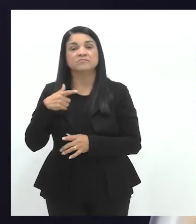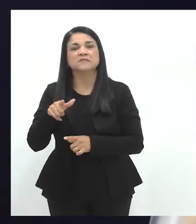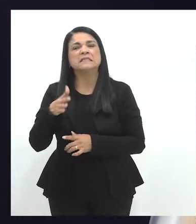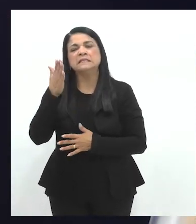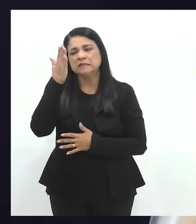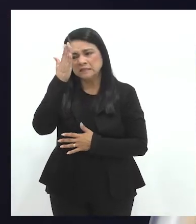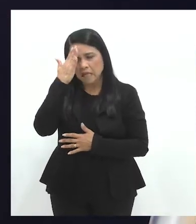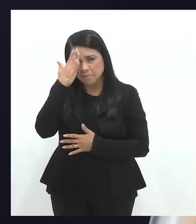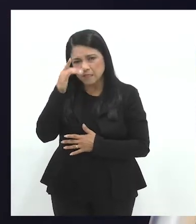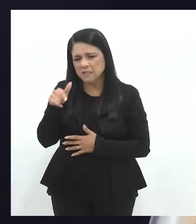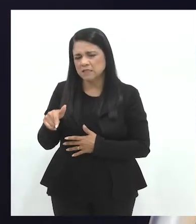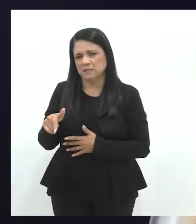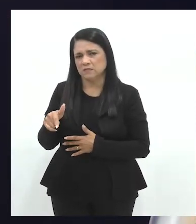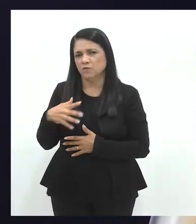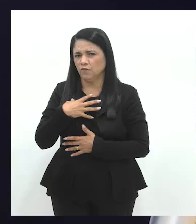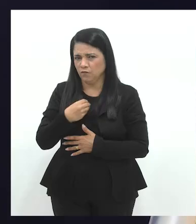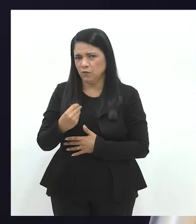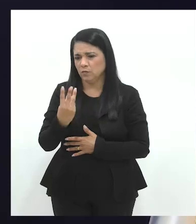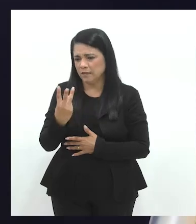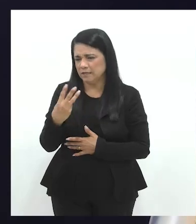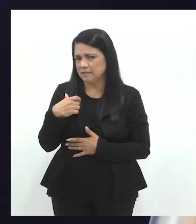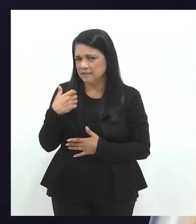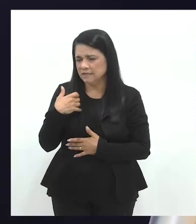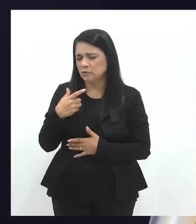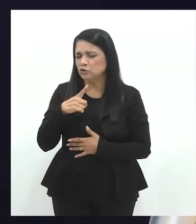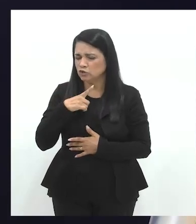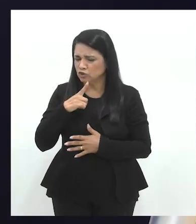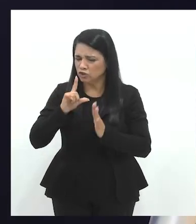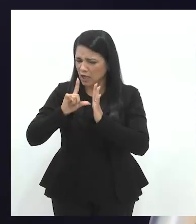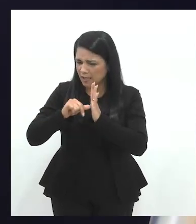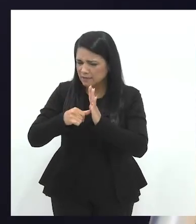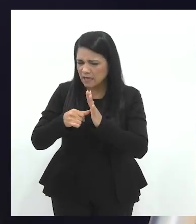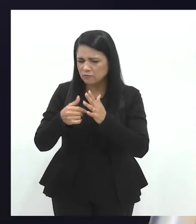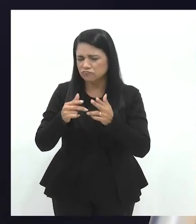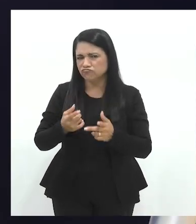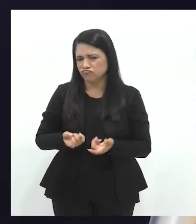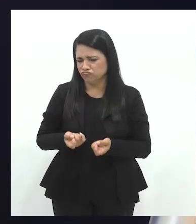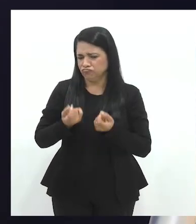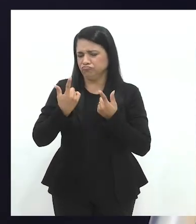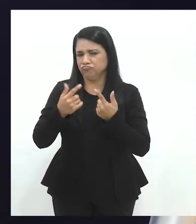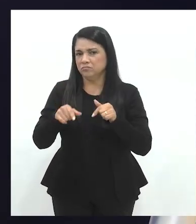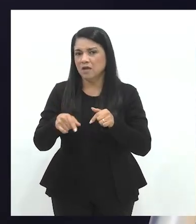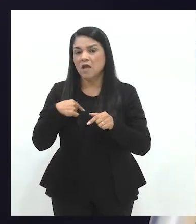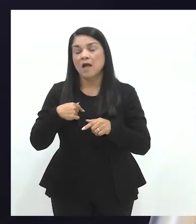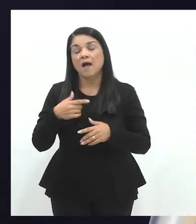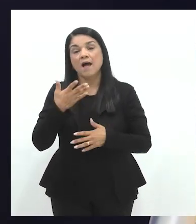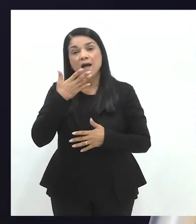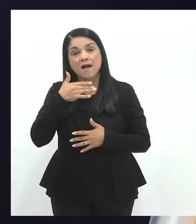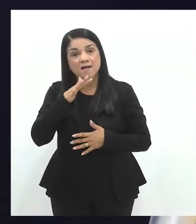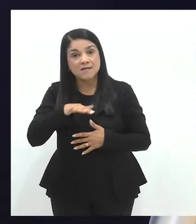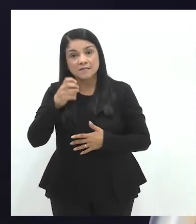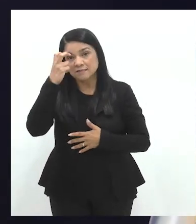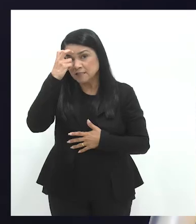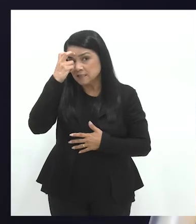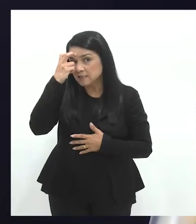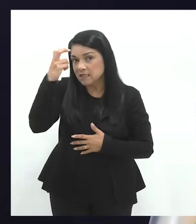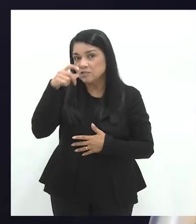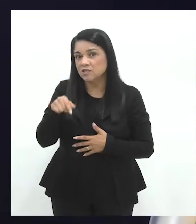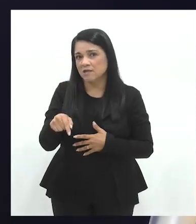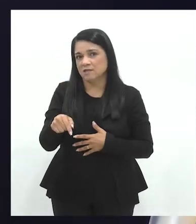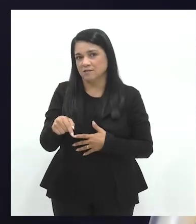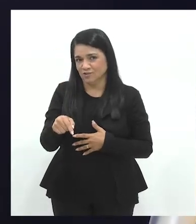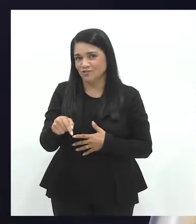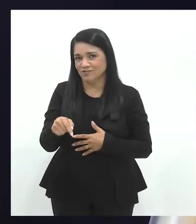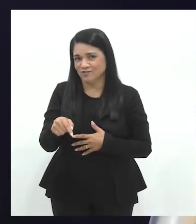e eles sabiam que tinha ali um atraso, tinha algo diferente, mas ao mesmo tempo a criança é extremamente